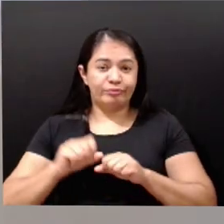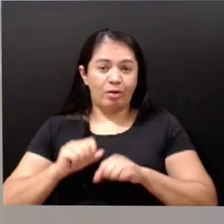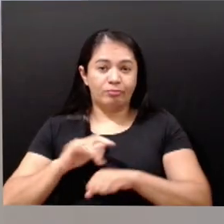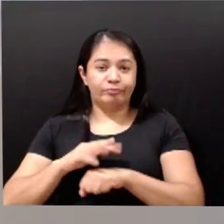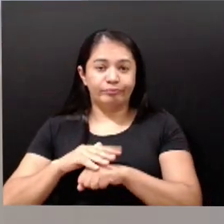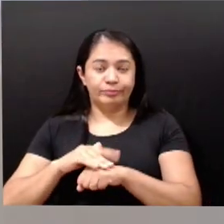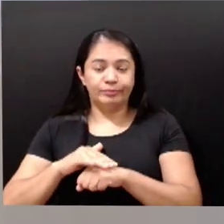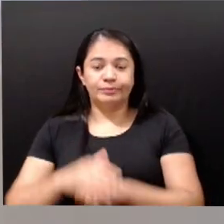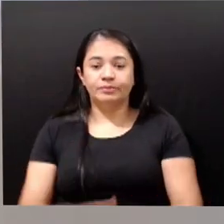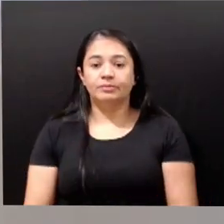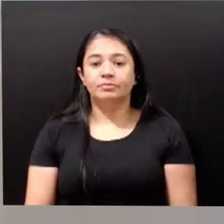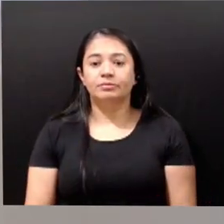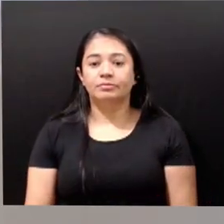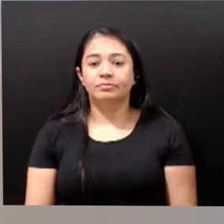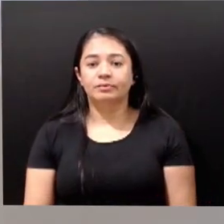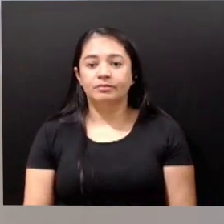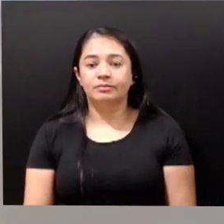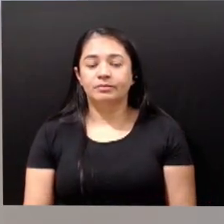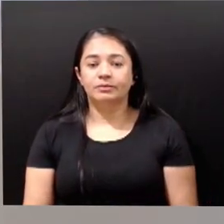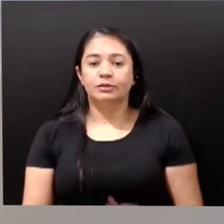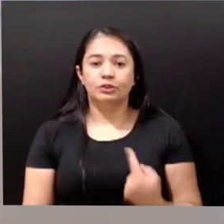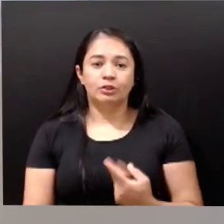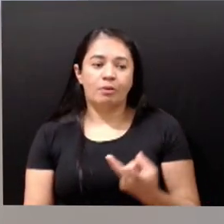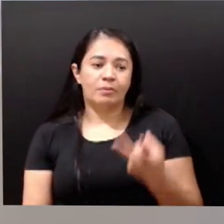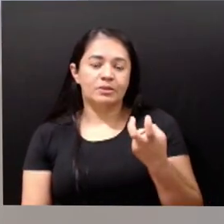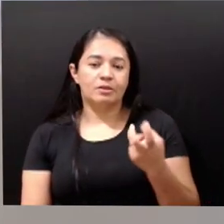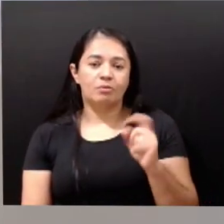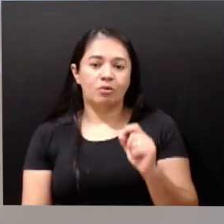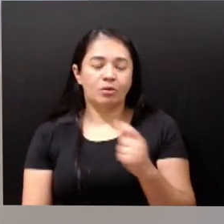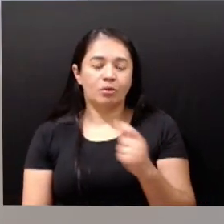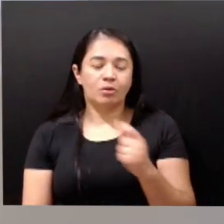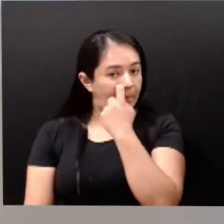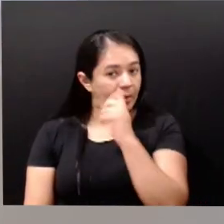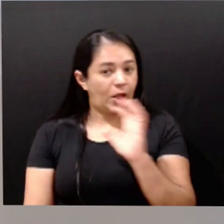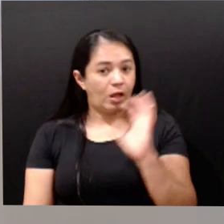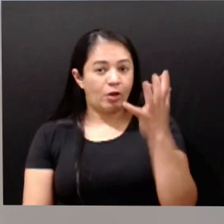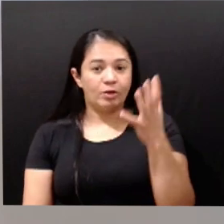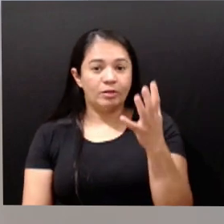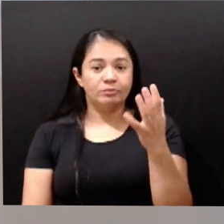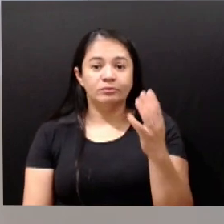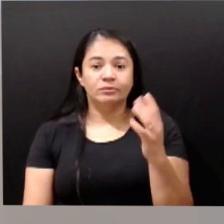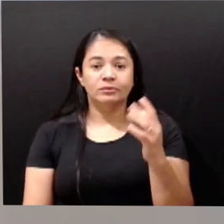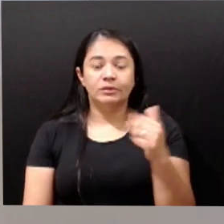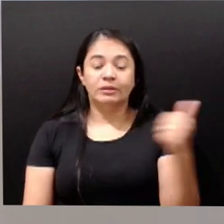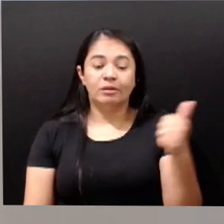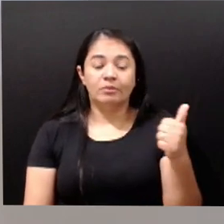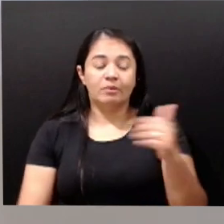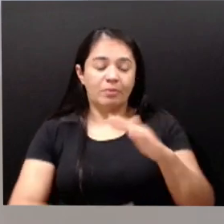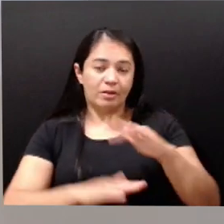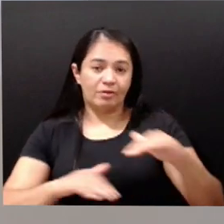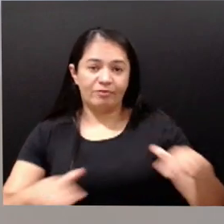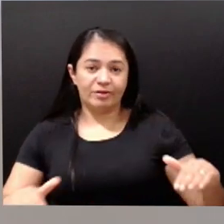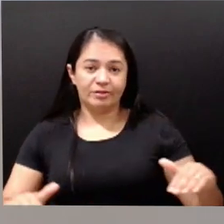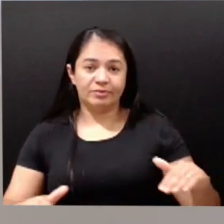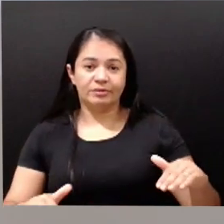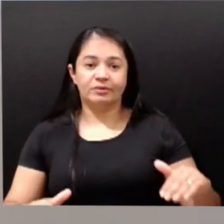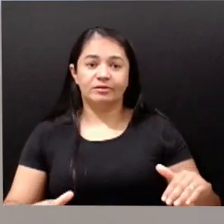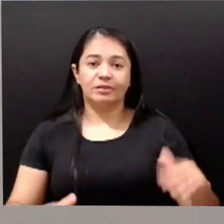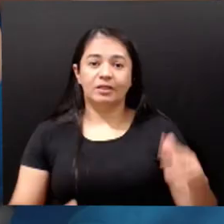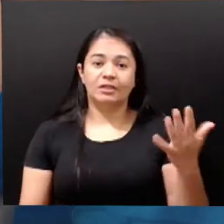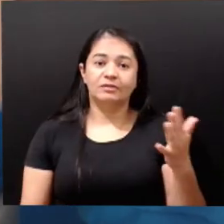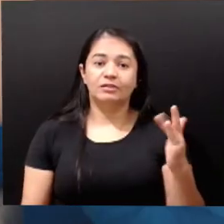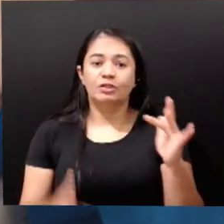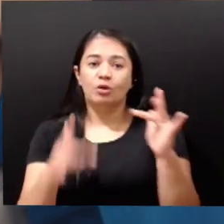tenha a ocorrência da transmissão. Então a gente vê, na grande maioria das vezes, a ocorrência da mononucleose na primeira infância. As